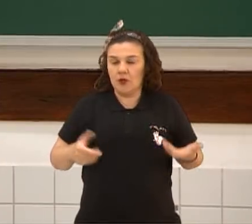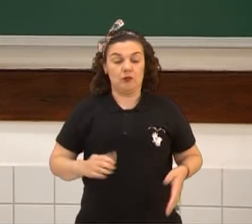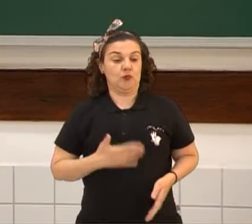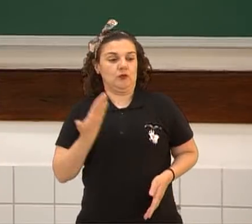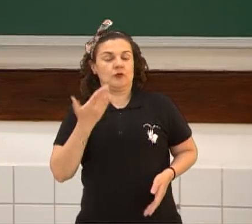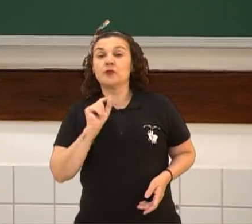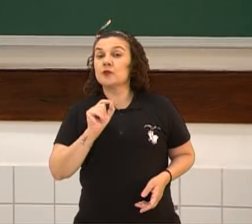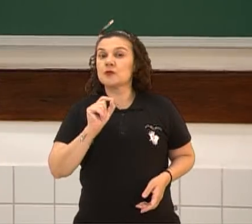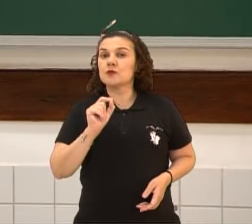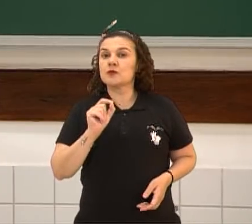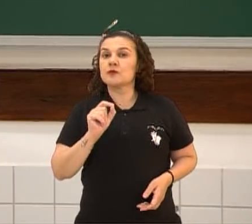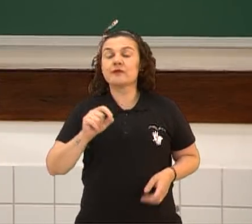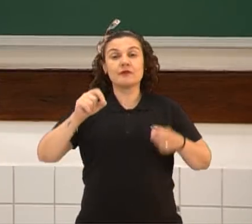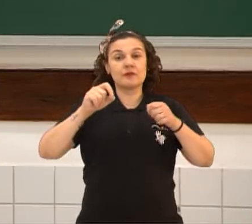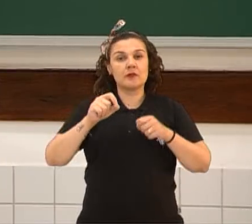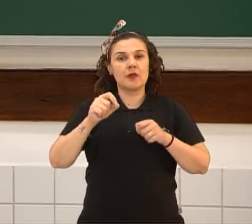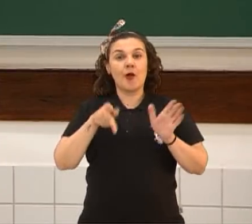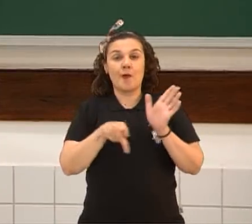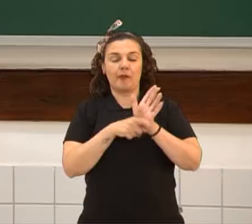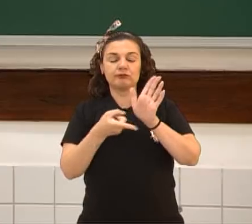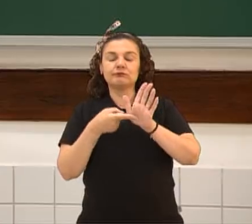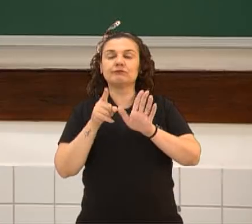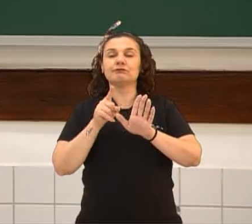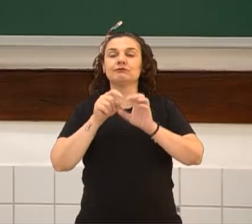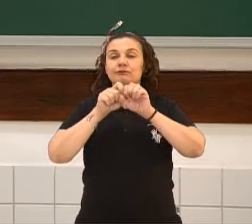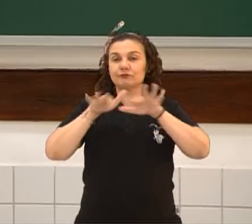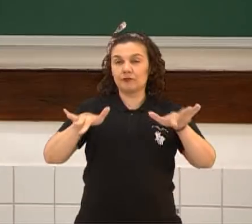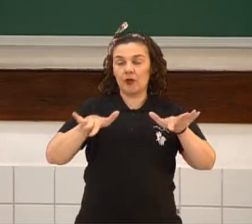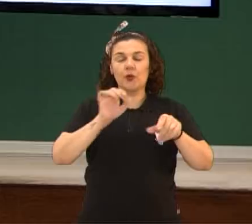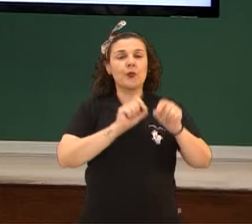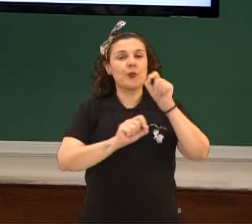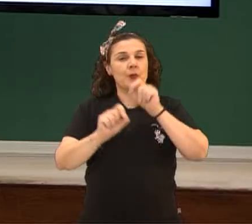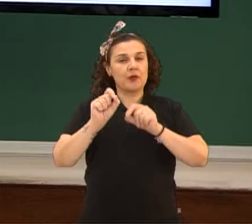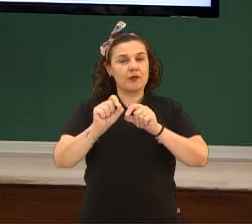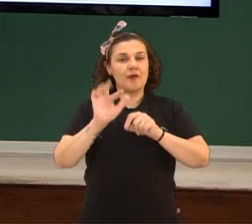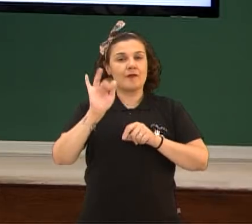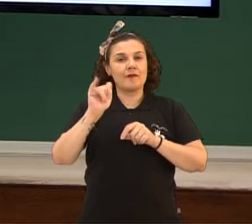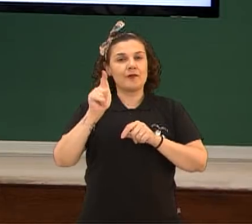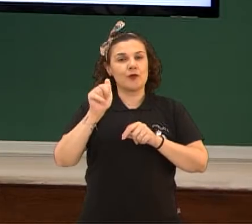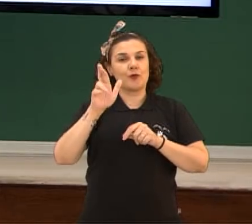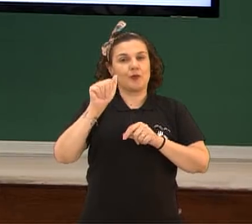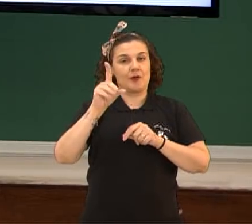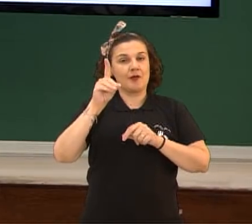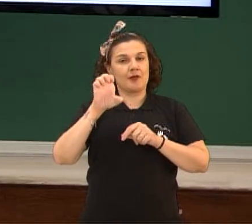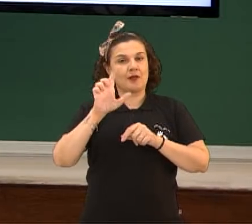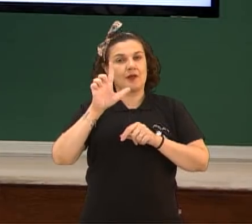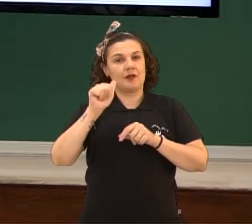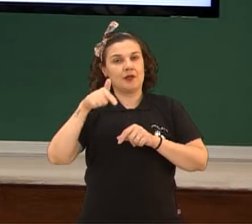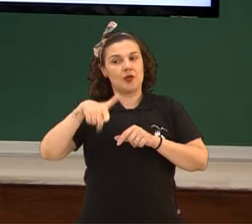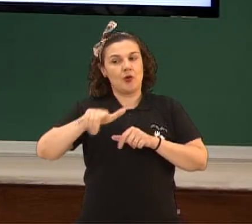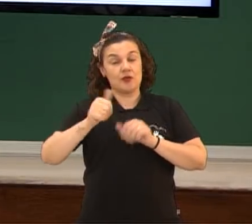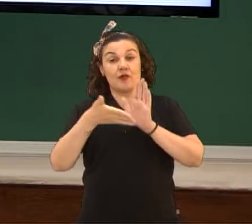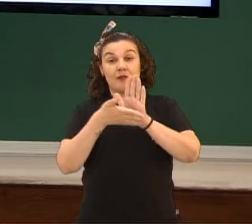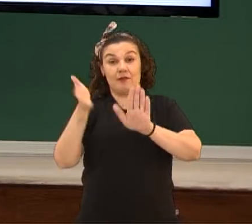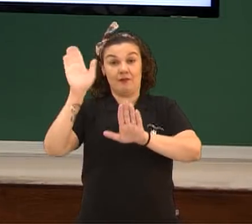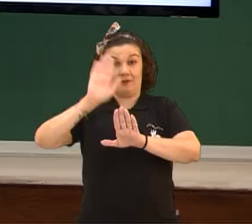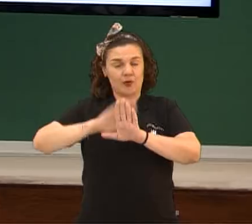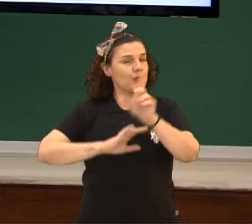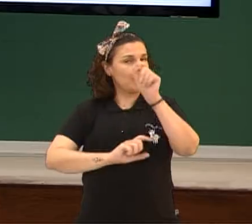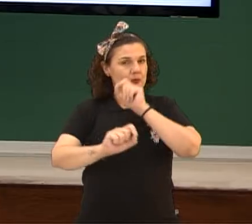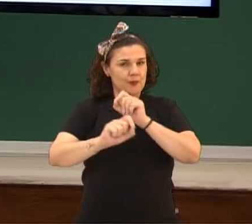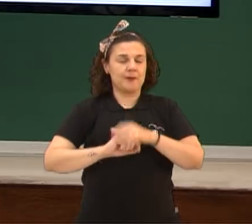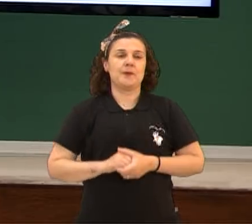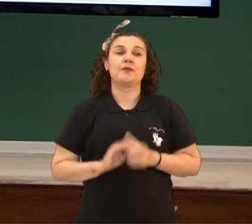barulho, você utiliza uma figura de linguagem. Vocês vão estar estudando isso em português. Provavelmente vocês vão ver isso aqui em português, porque, como vocês